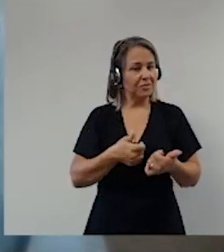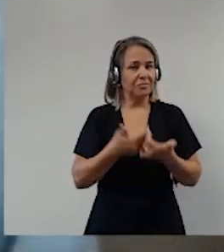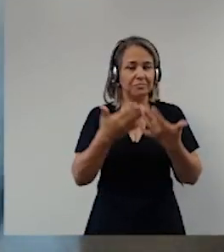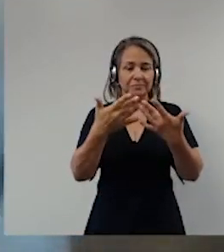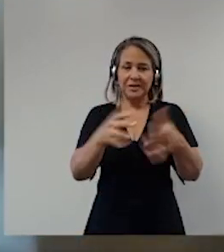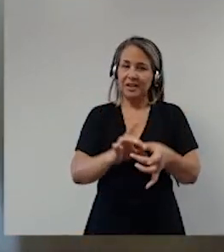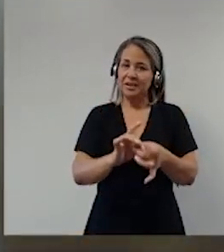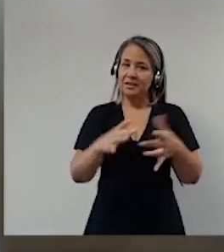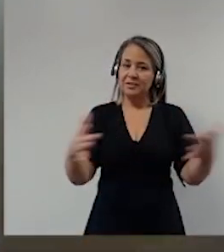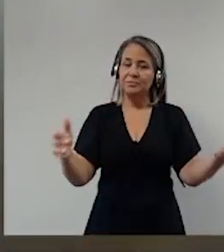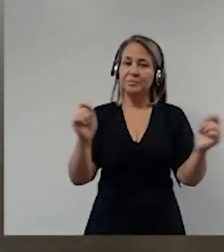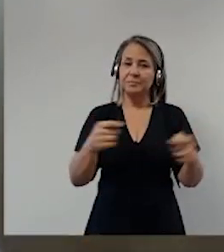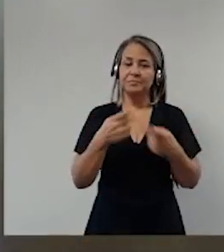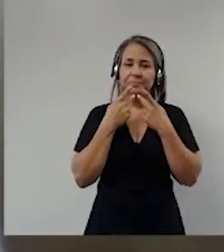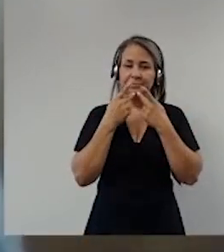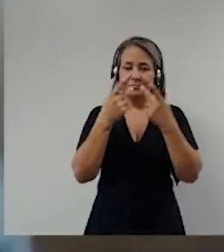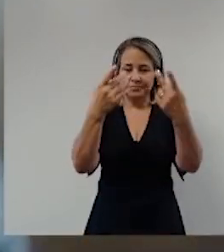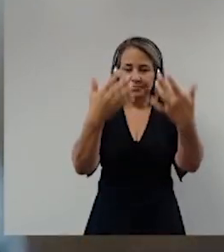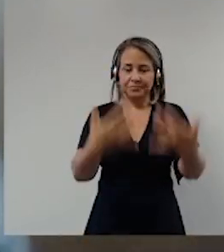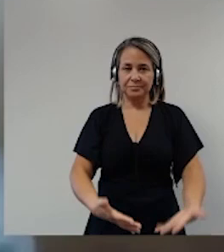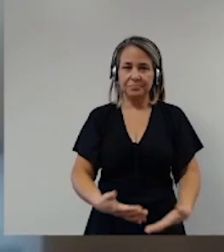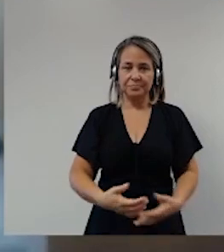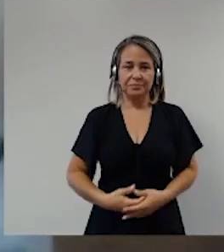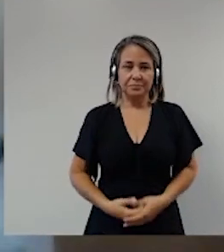palavra é sua.